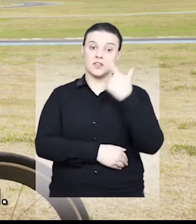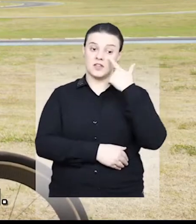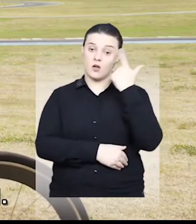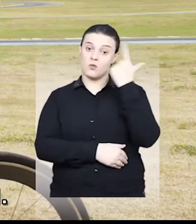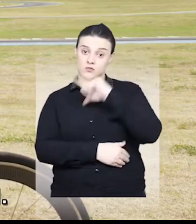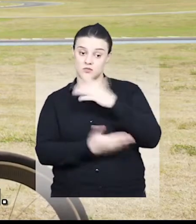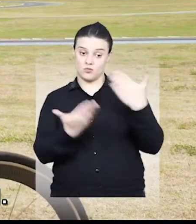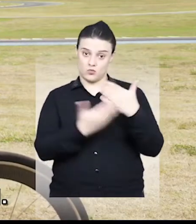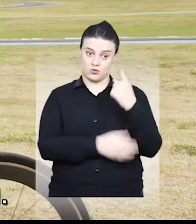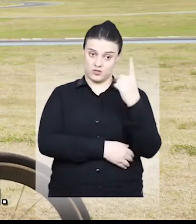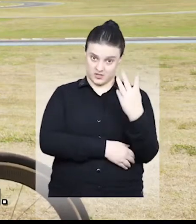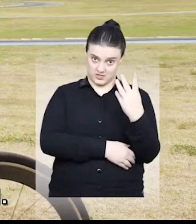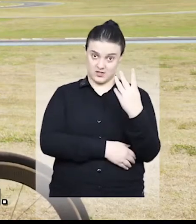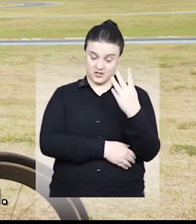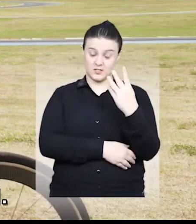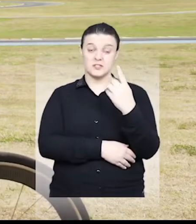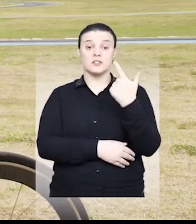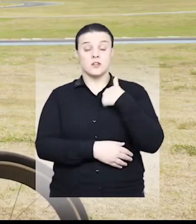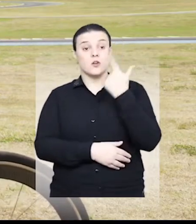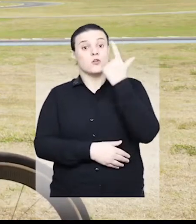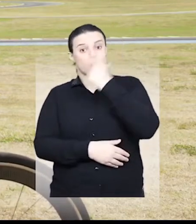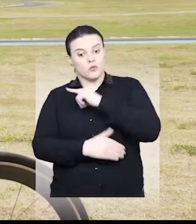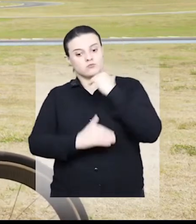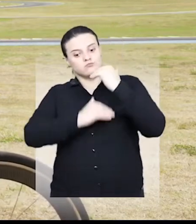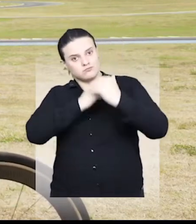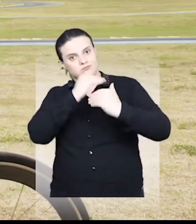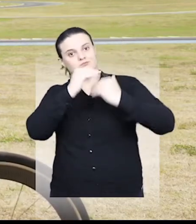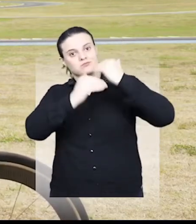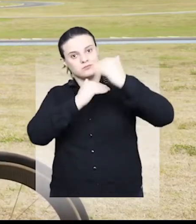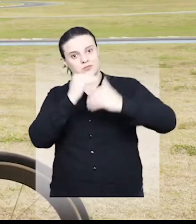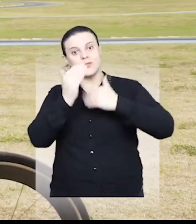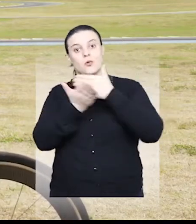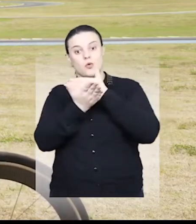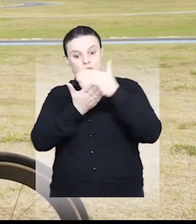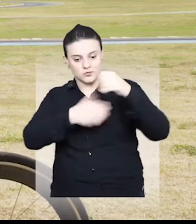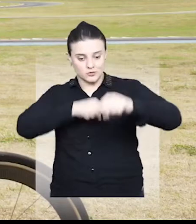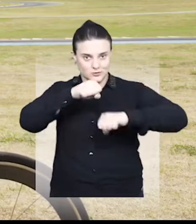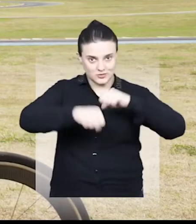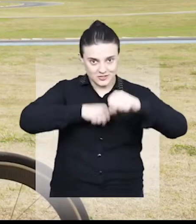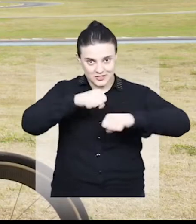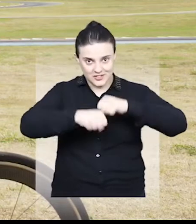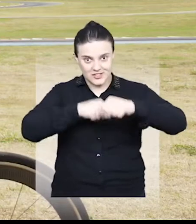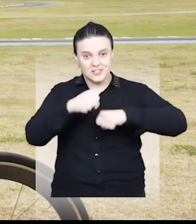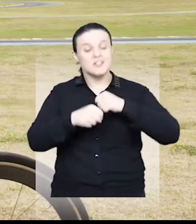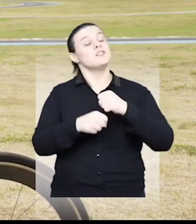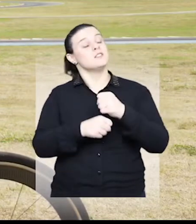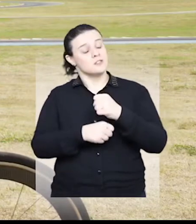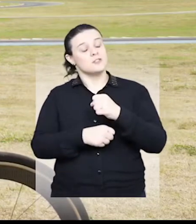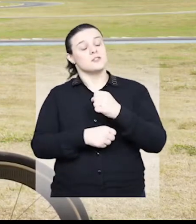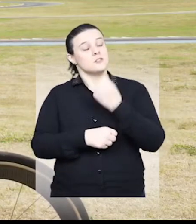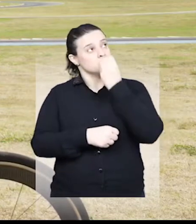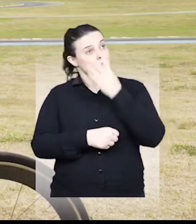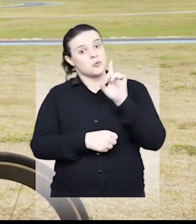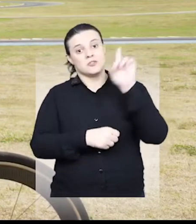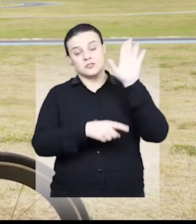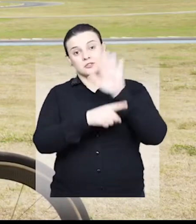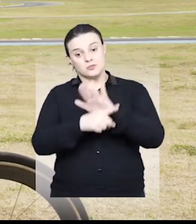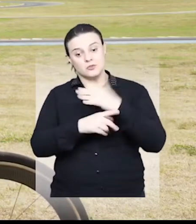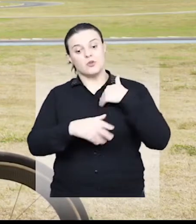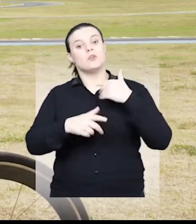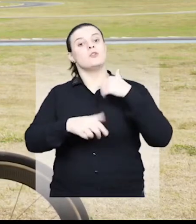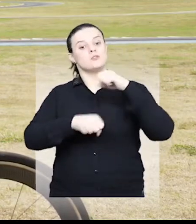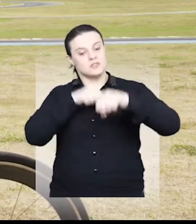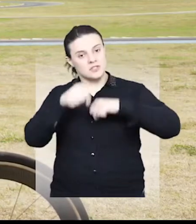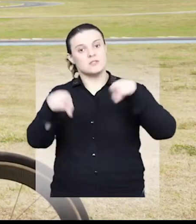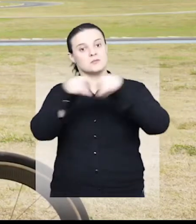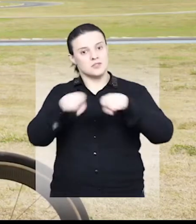que é a posição que eu tô. Esses são os meus títulos, desde que contou no ciclismo. Graças a Deus, o ciclismo vem